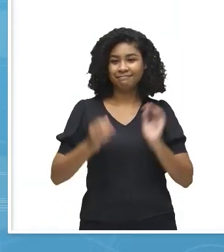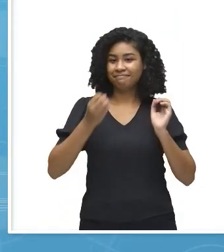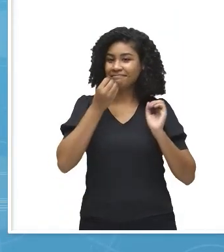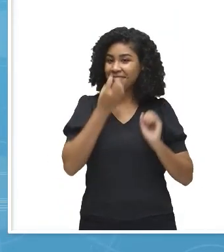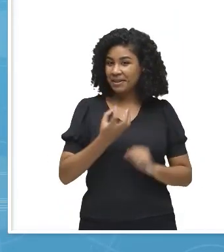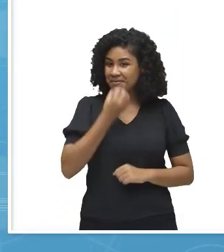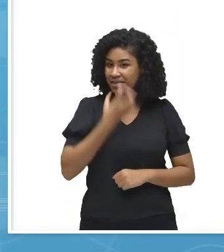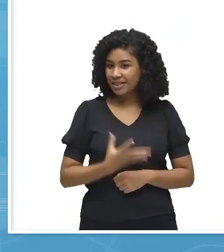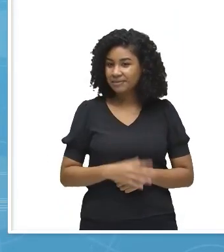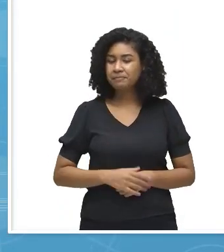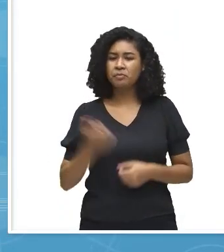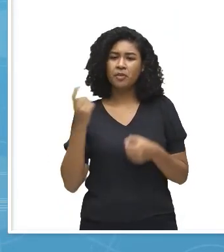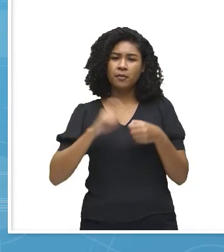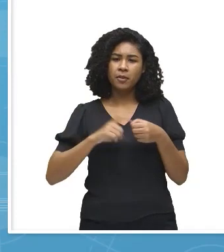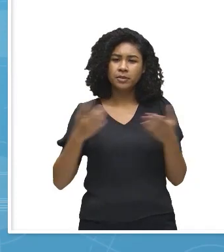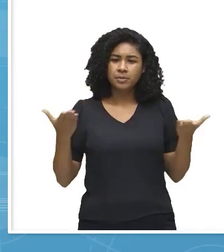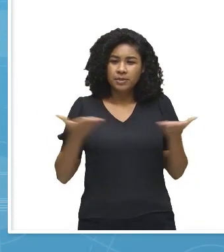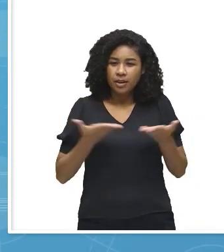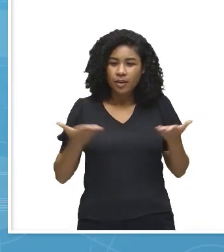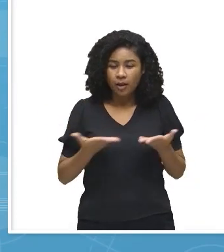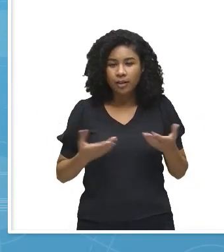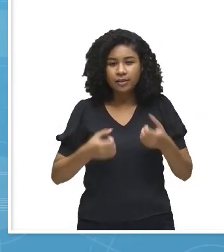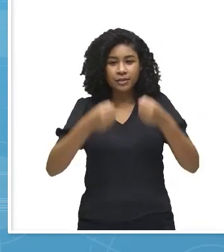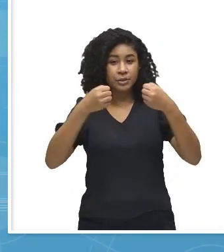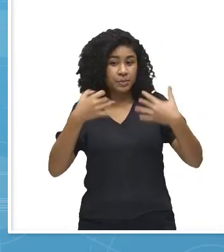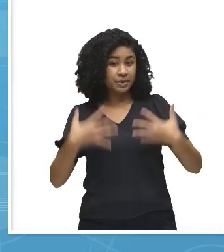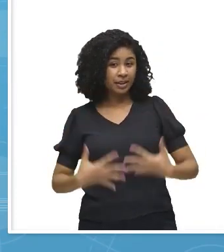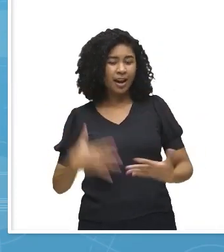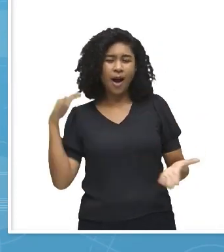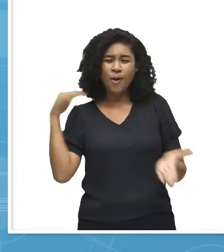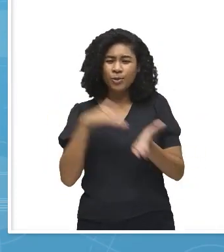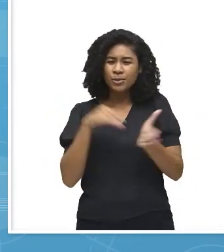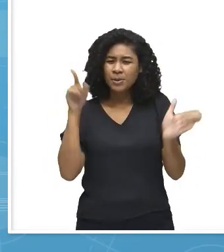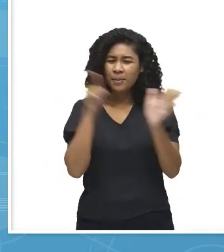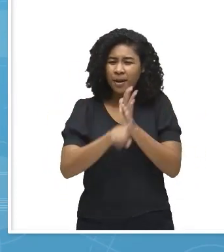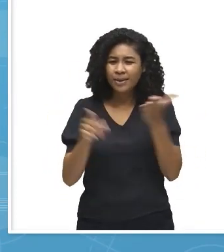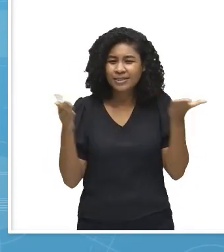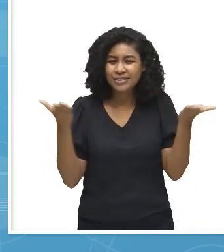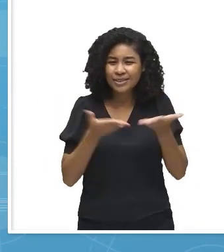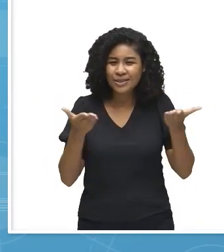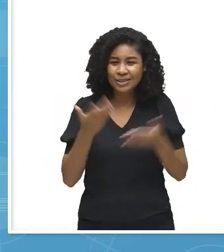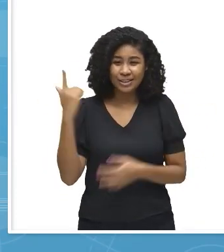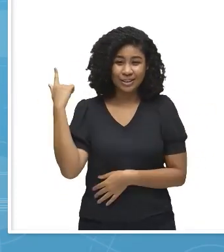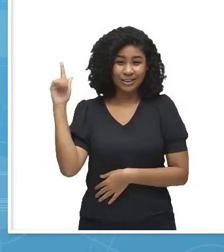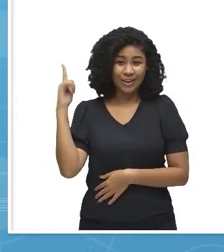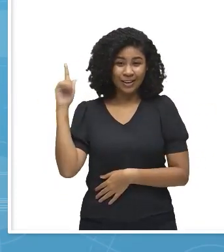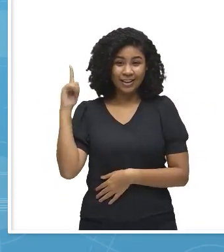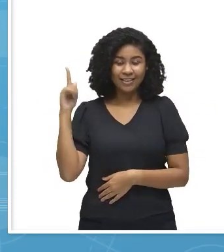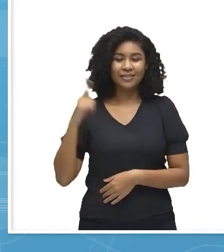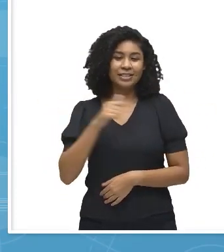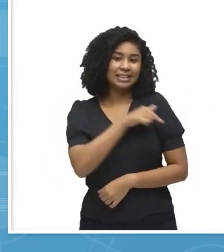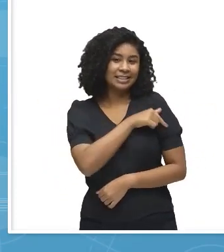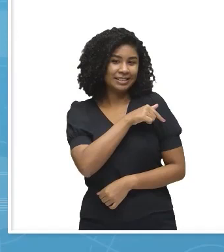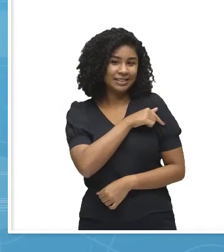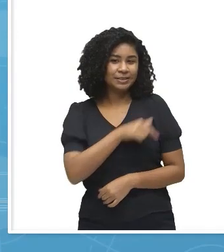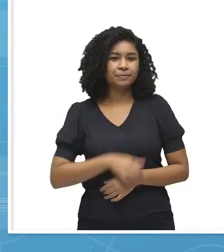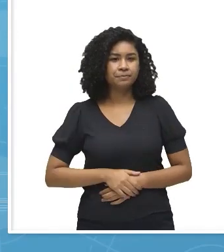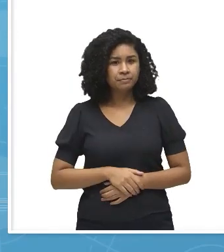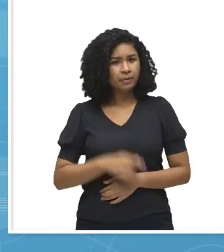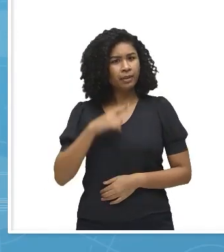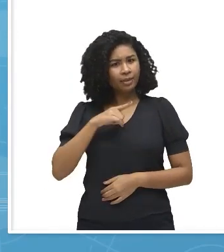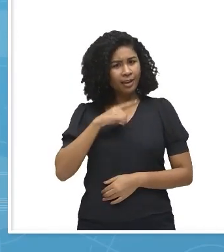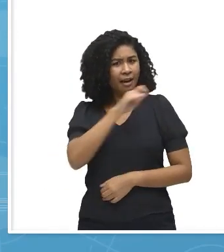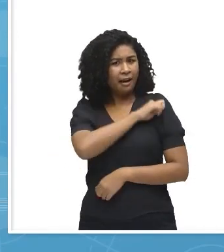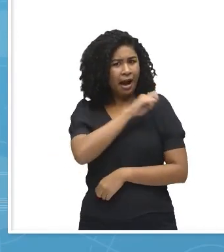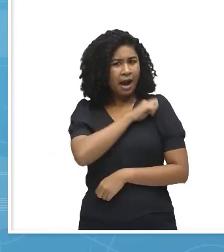Muito bem, estou de volta aí para comentar, né, a nossa última questão do Praticando de Geografia. A gente teve aí muitas participações